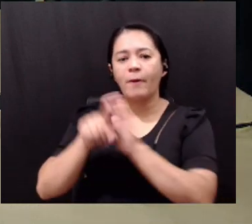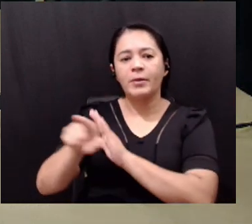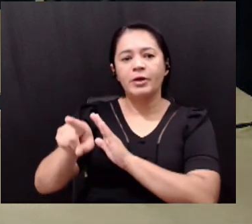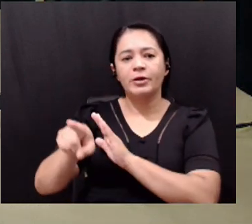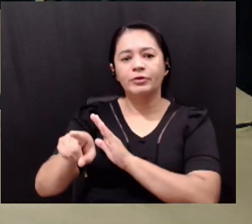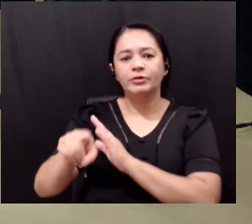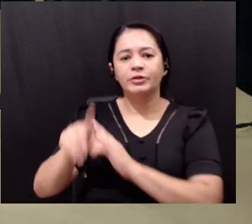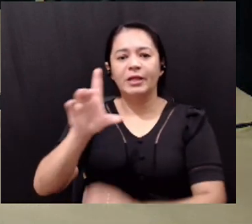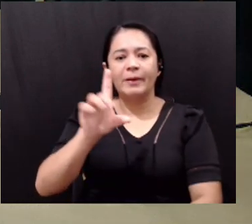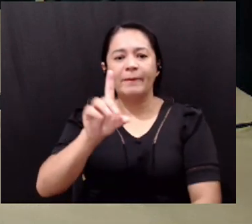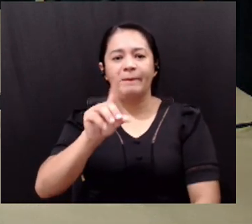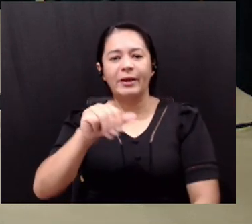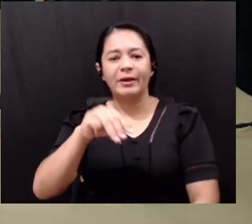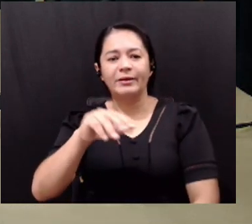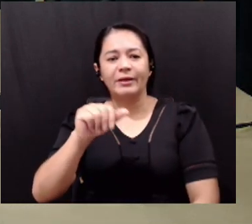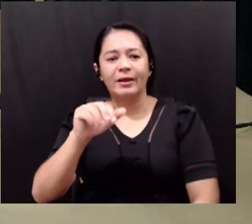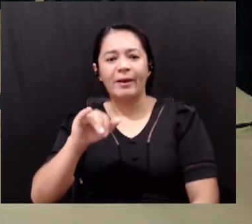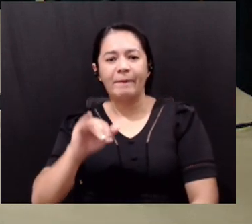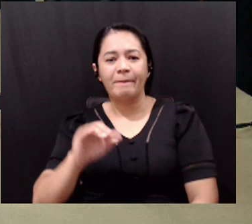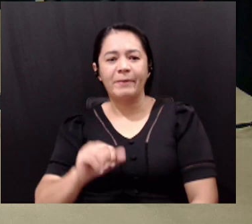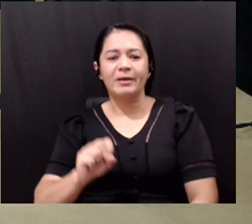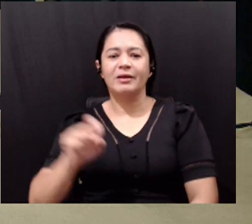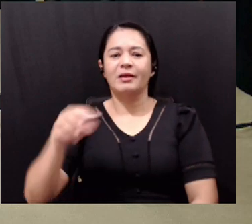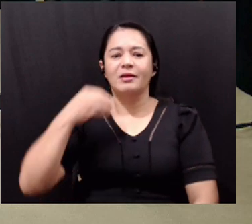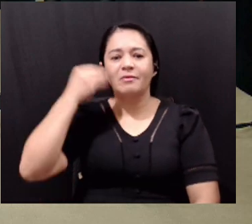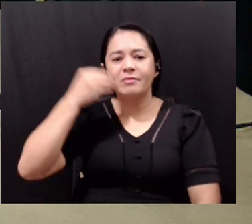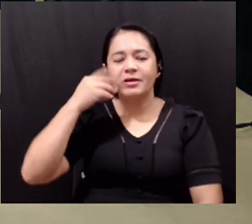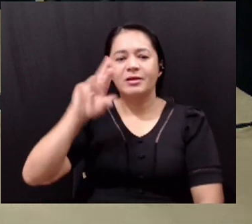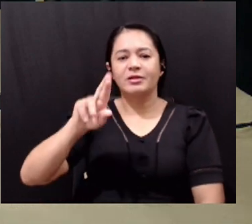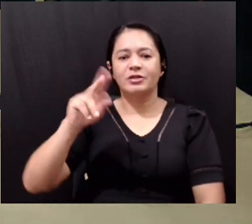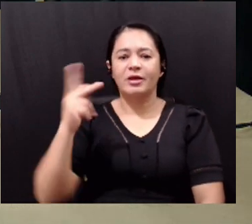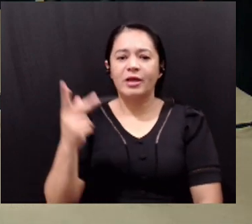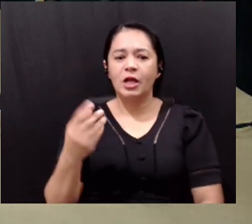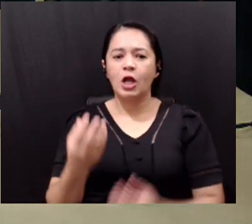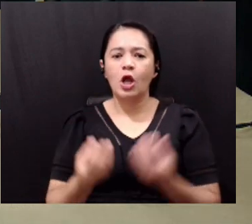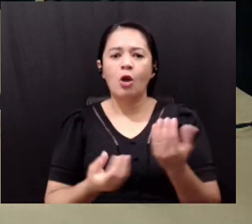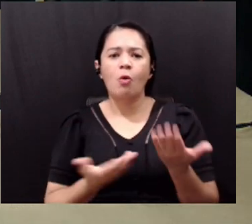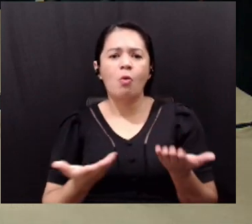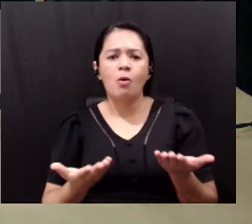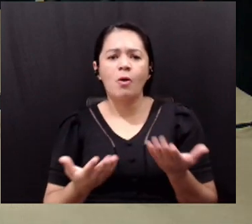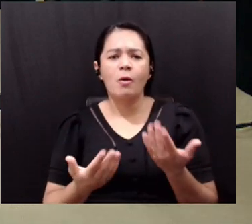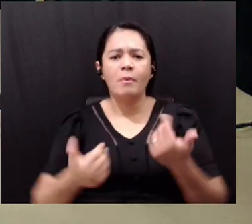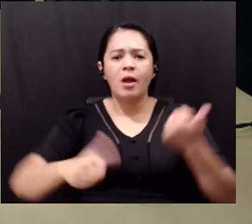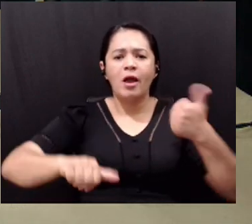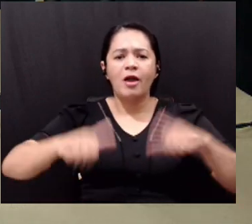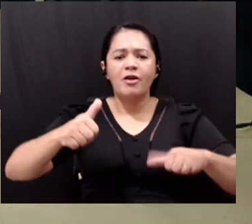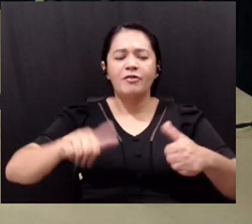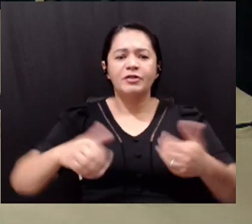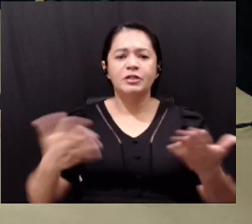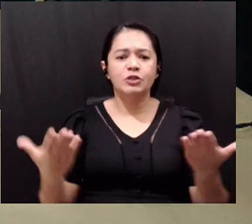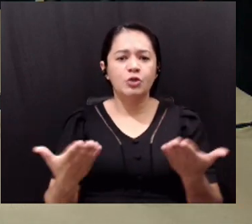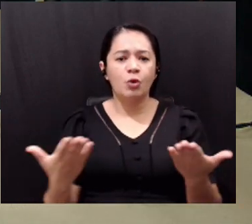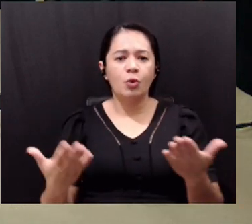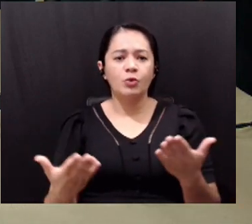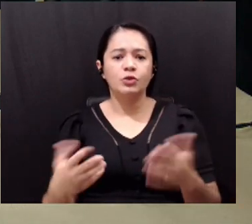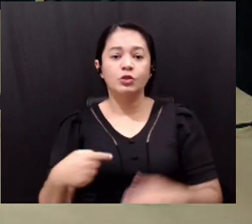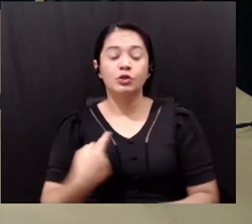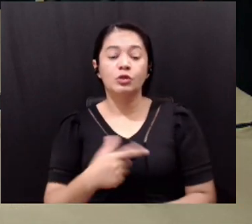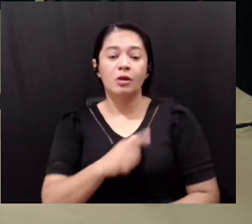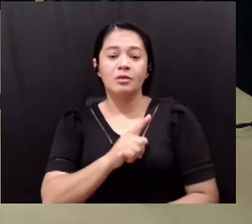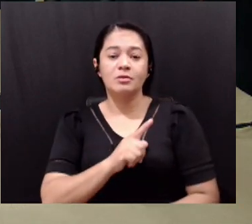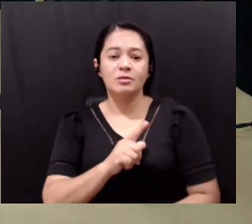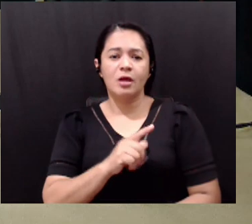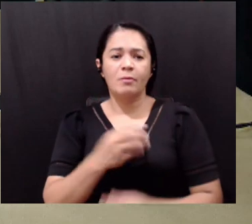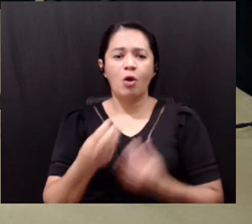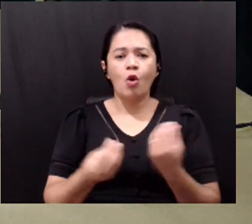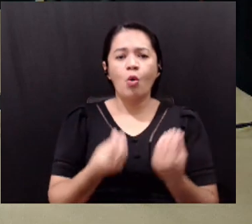mais de 20 anos, qual a avaliação que você faz do que nós temos hoje, né? Esse cuidado